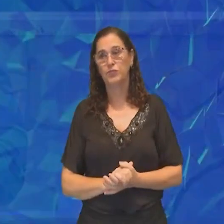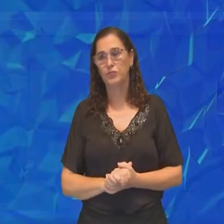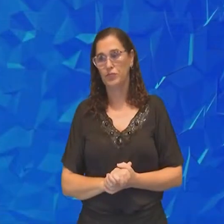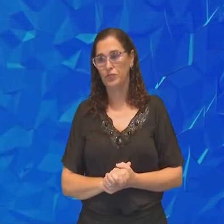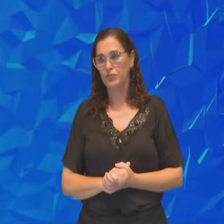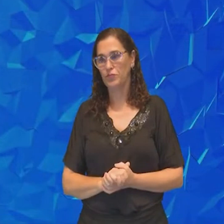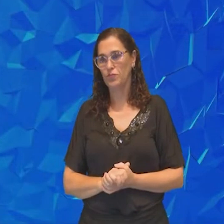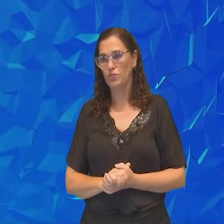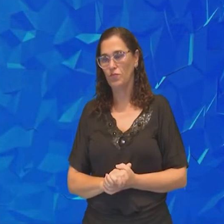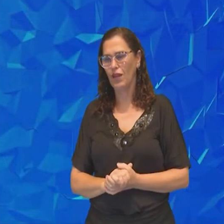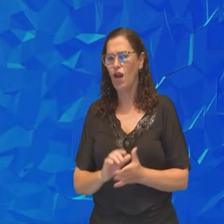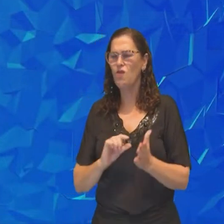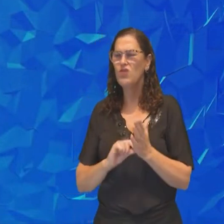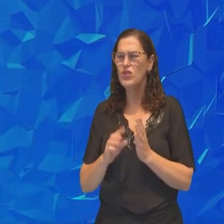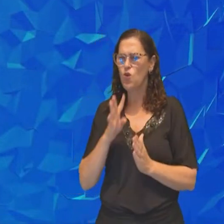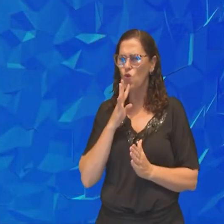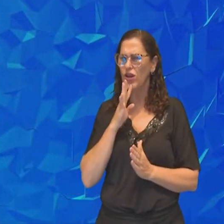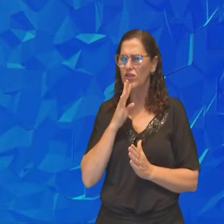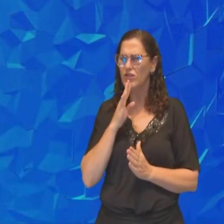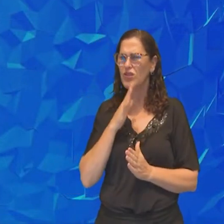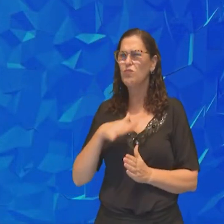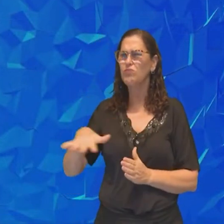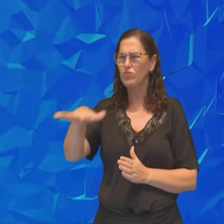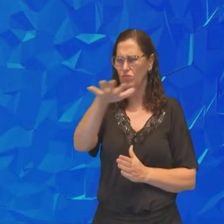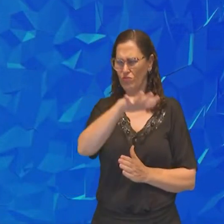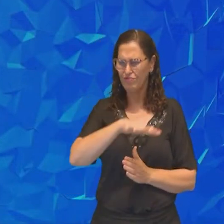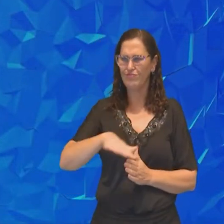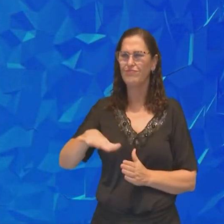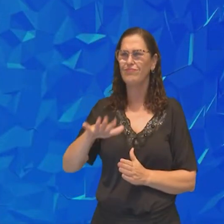um versículo tão conhecido por todos nós,